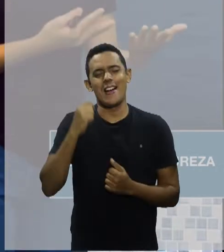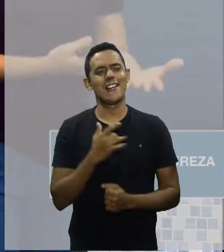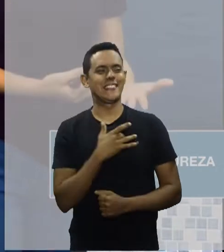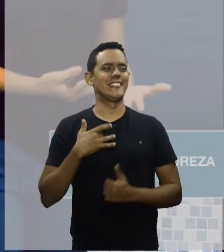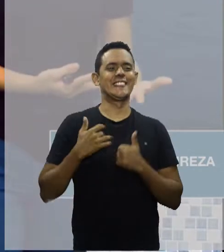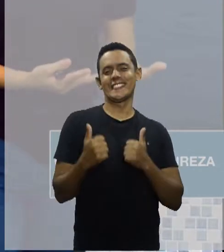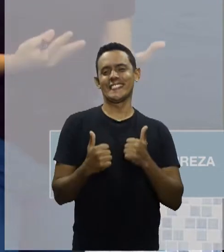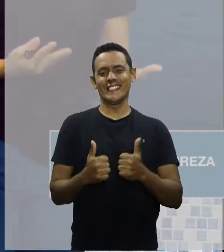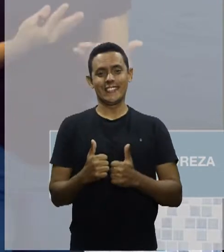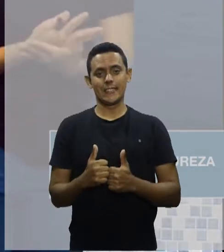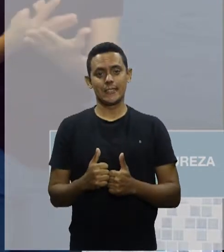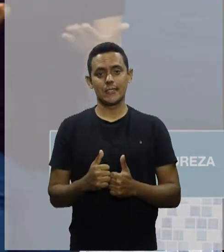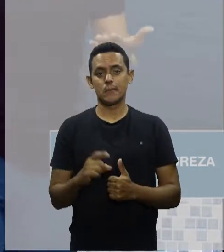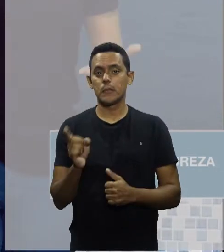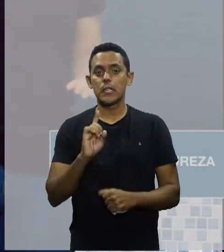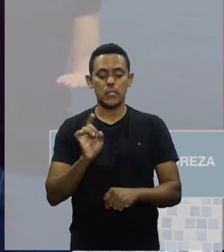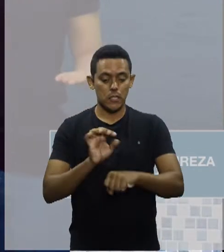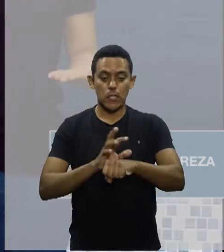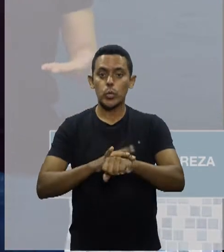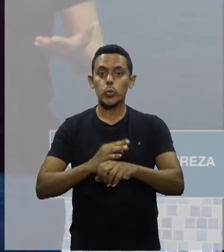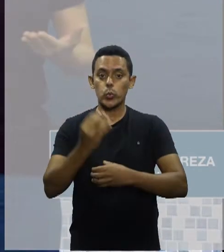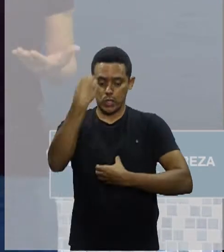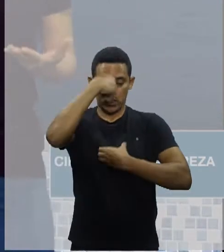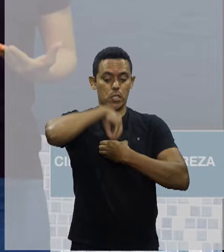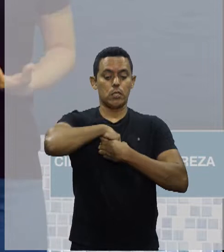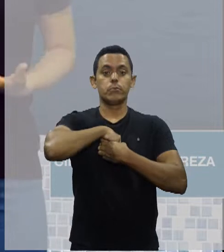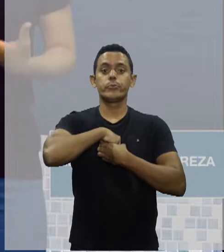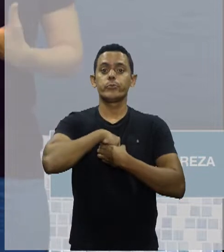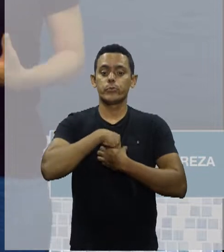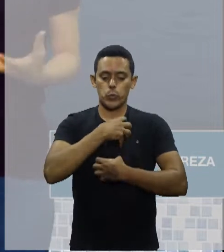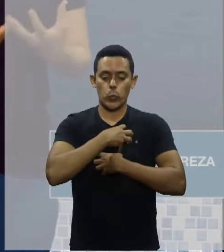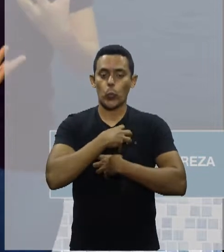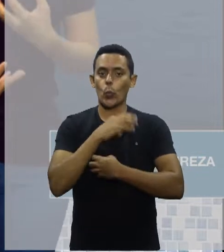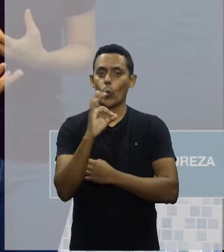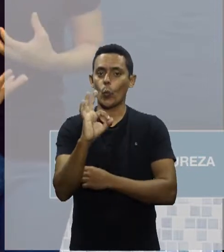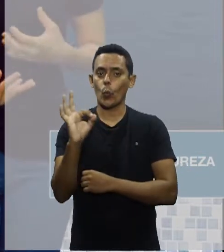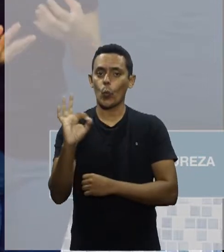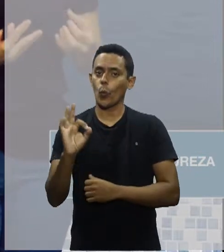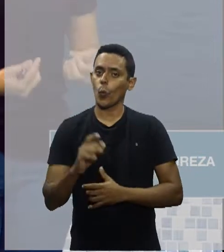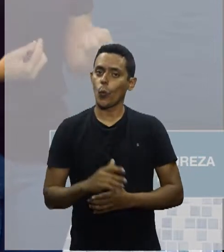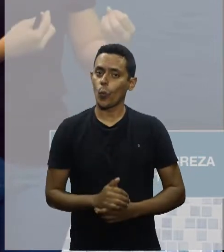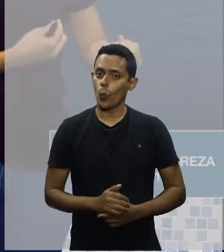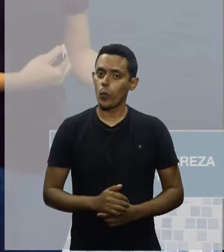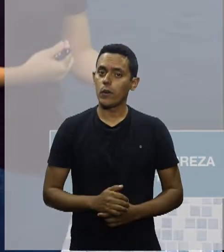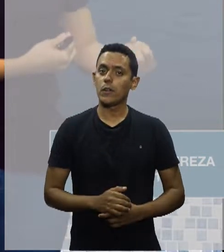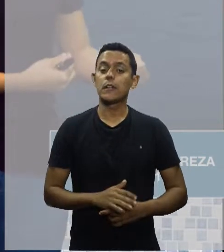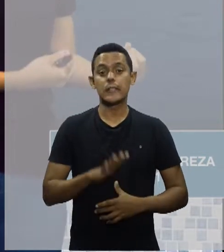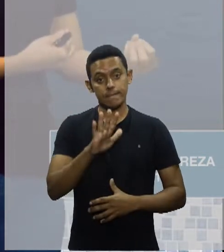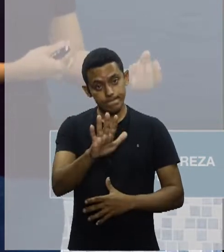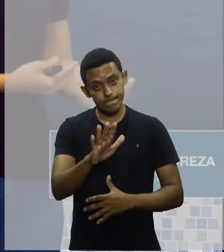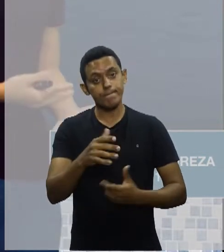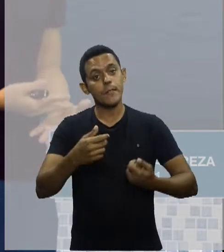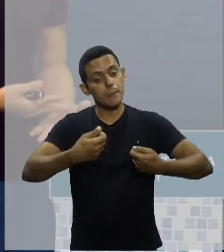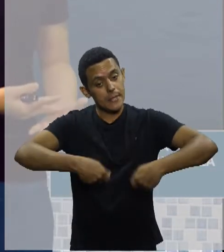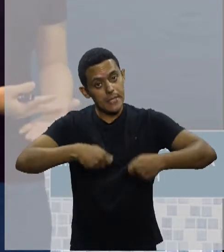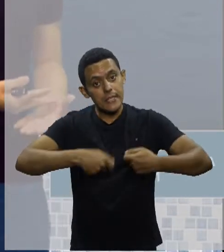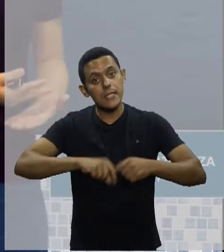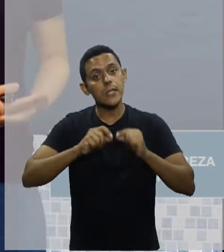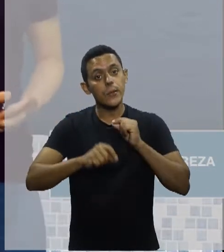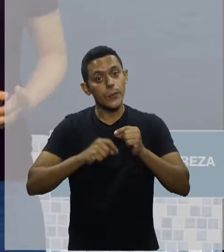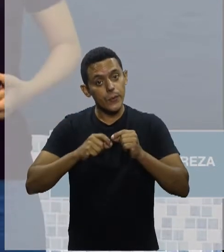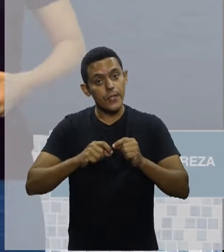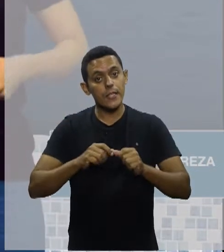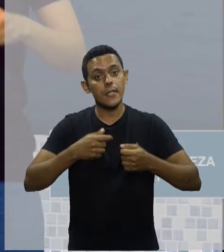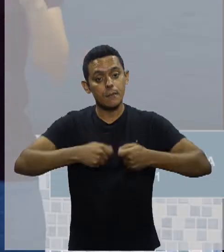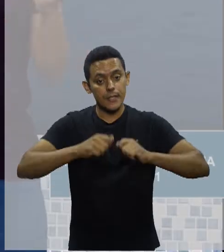assintomáticas, ou seja, elas não têm sintomas. Então, por isso que todas as pessoas devem adotar essas medidas preventivas.